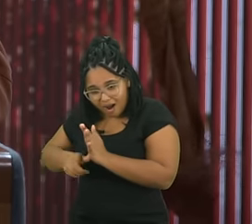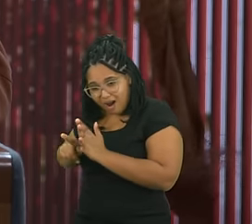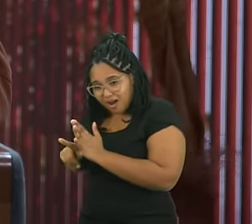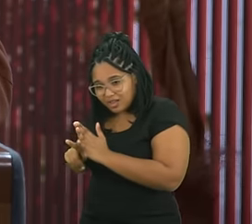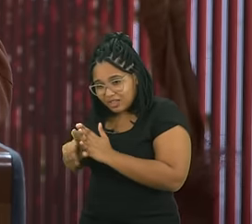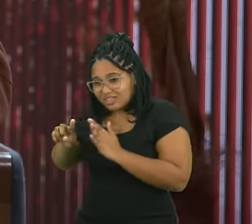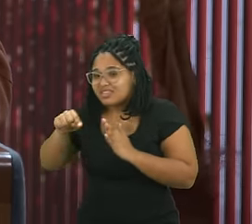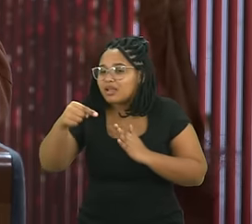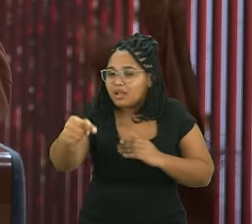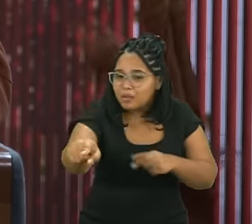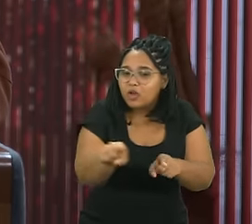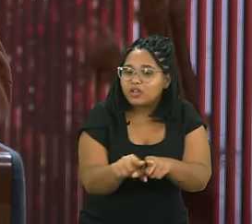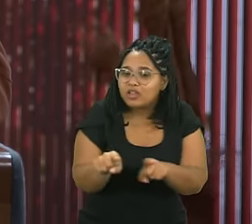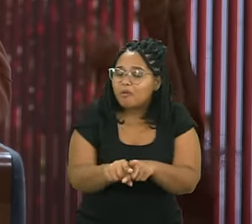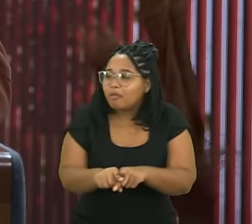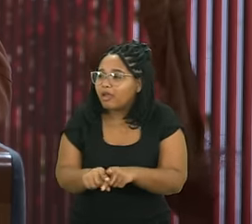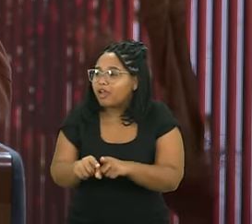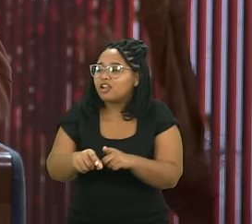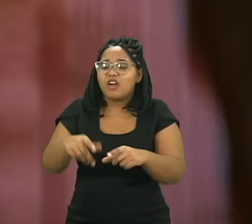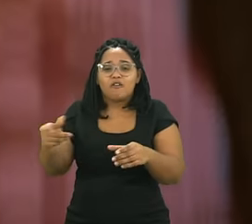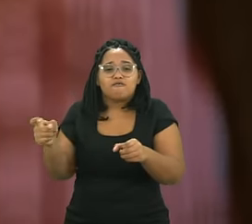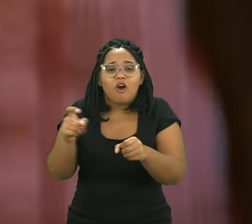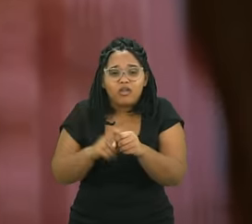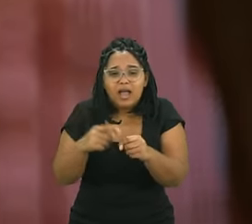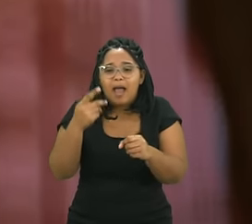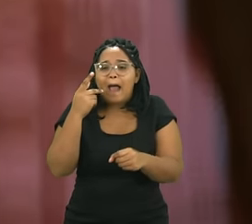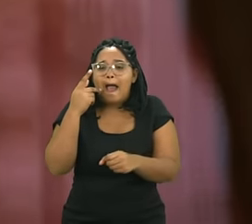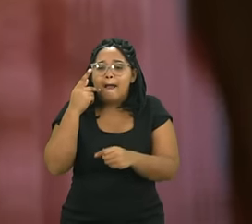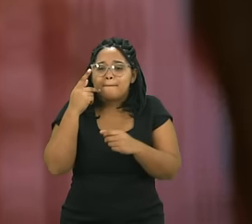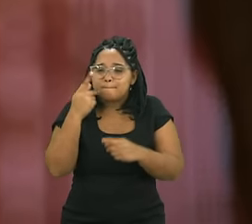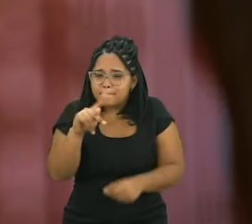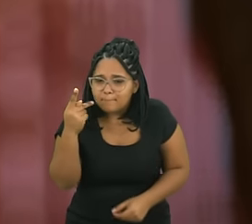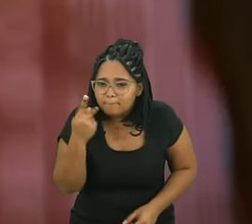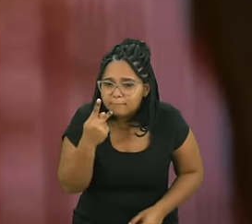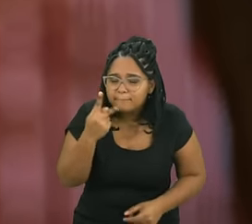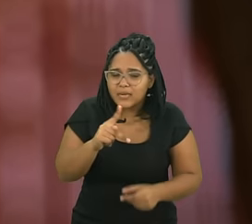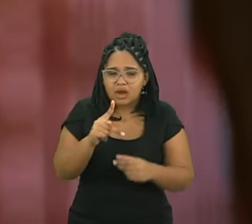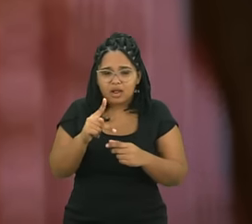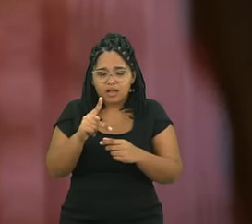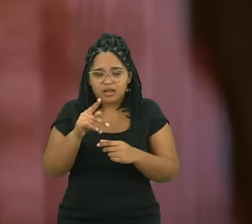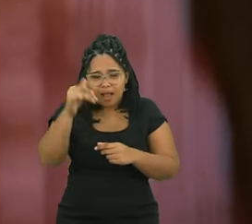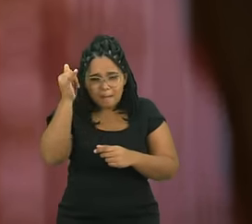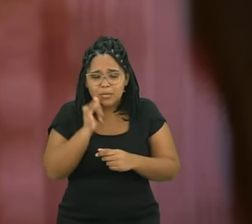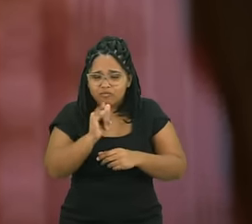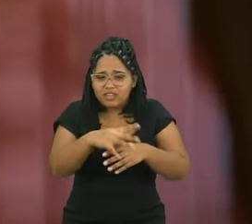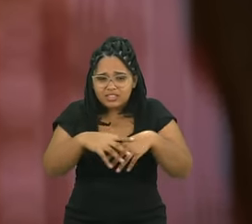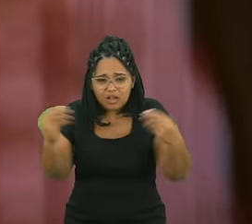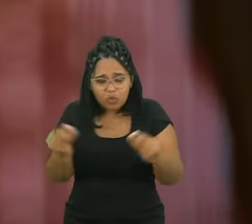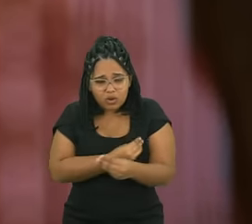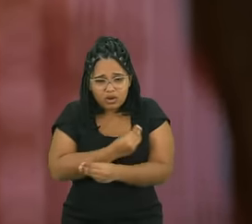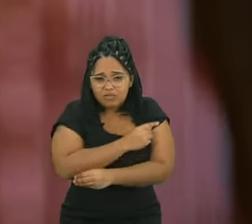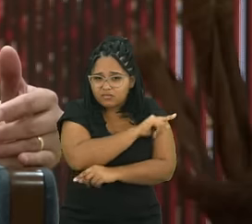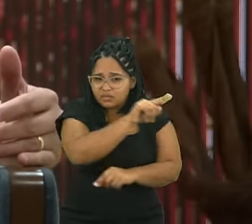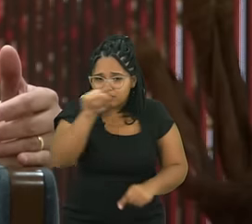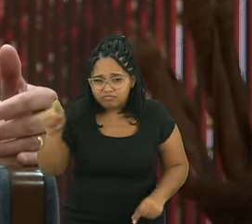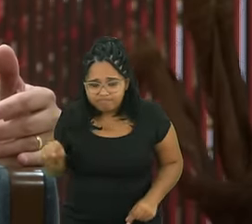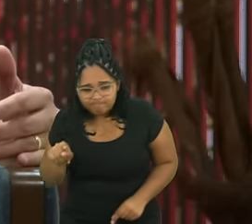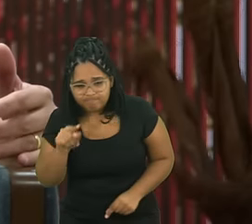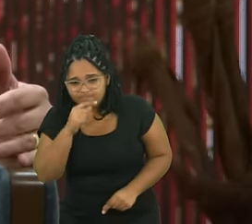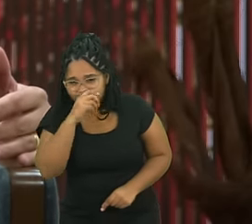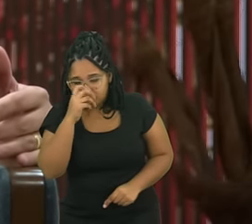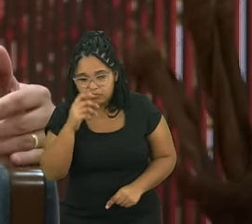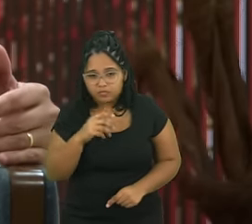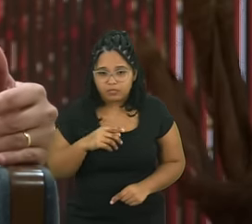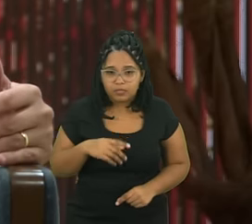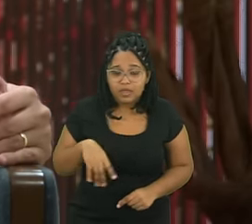novas do nosso Senhor e Salvador Jesus Cristo. Deus providenciou tudo isso porque ele quis